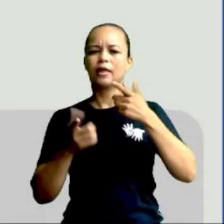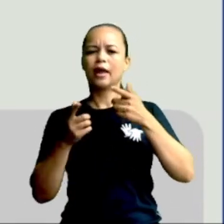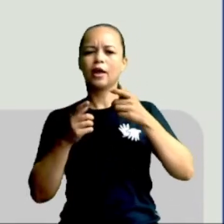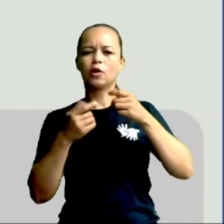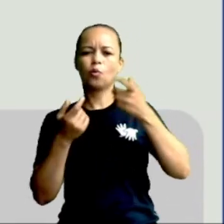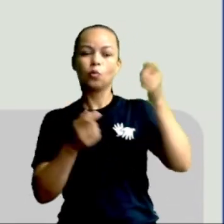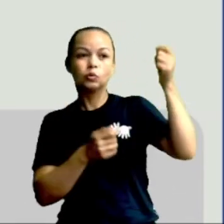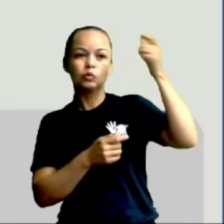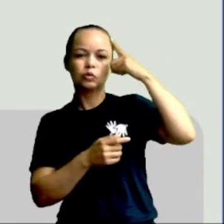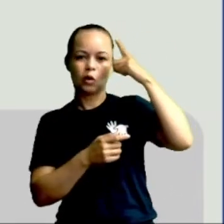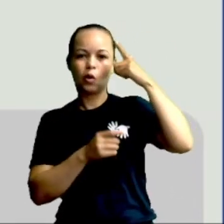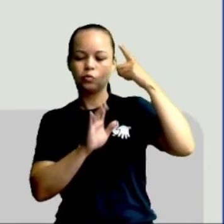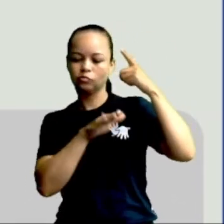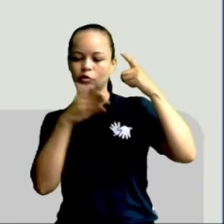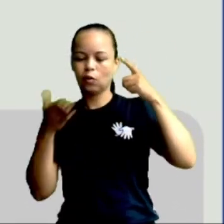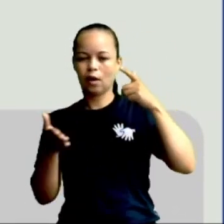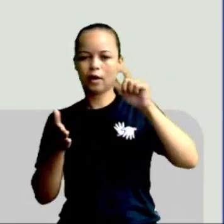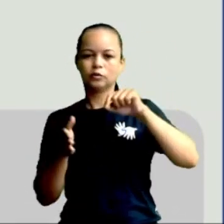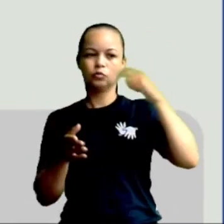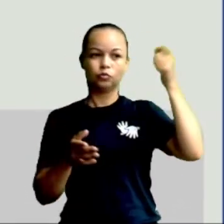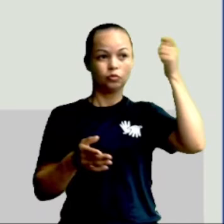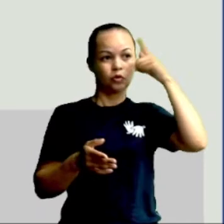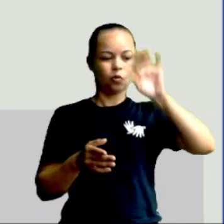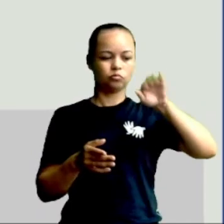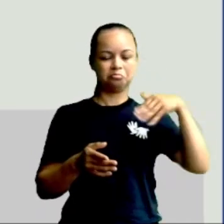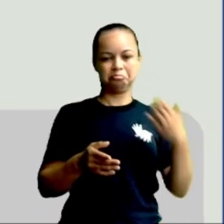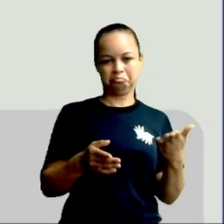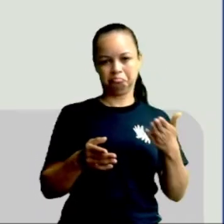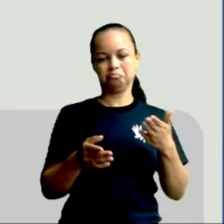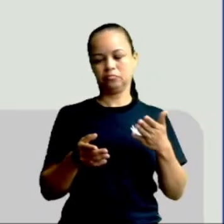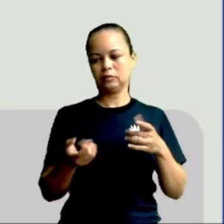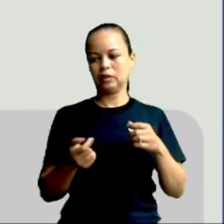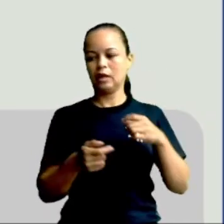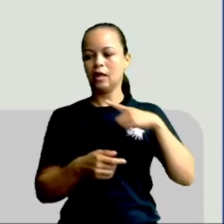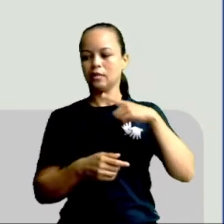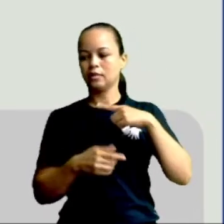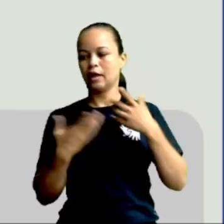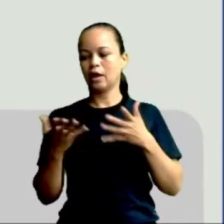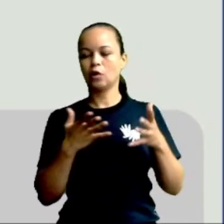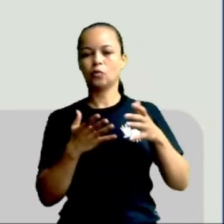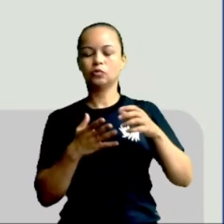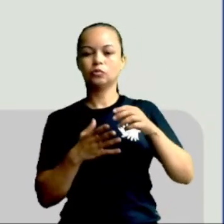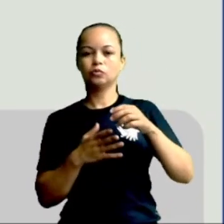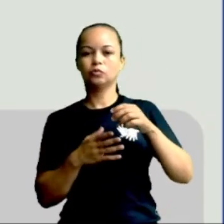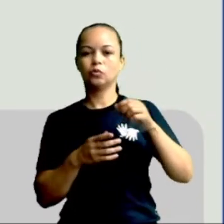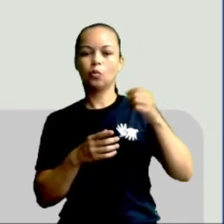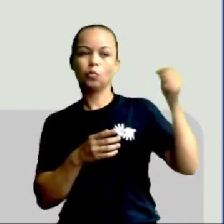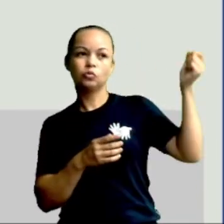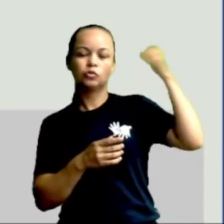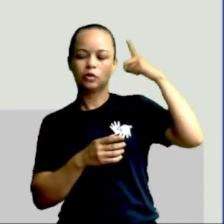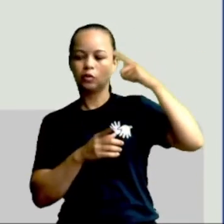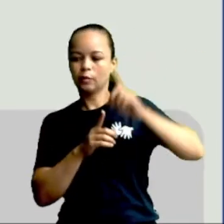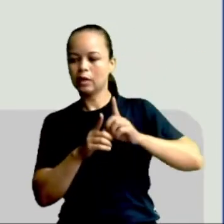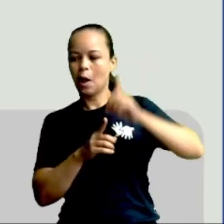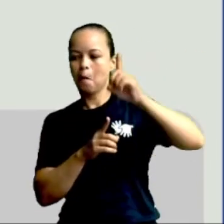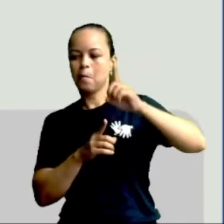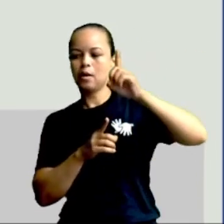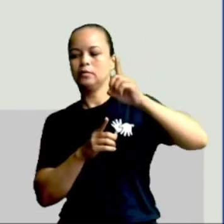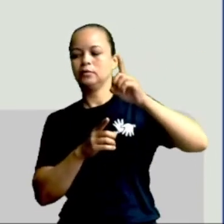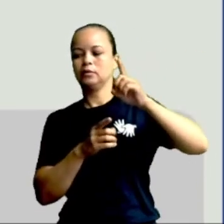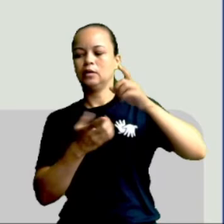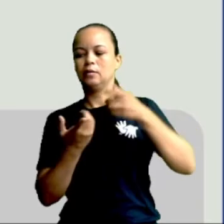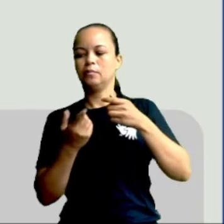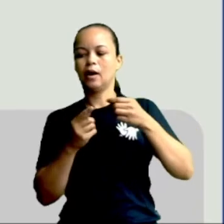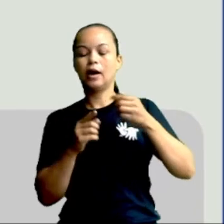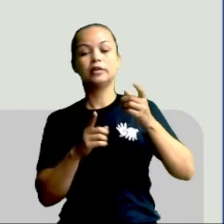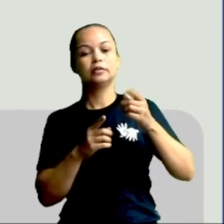vendo? Tem um sol de um lado e tem um sol do outro. Um sol tem uma seta apontando para cima e o outro sol tem uma